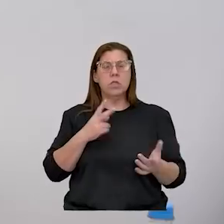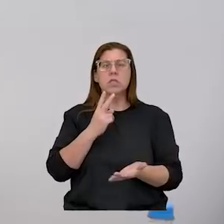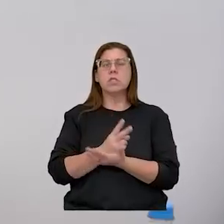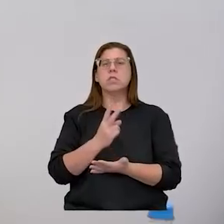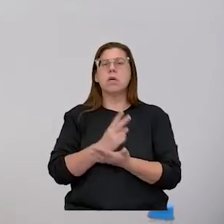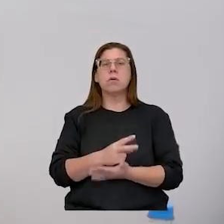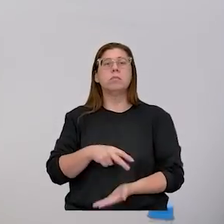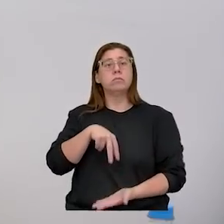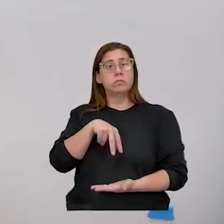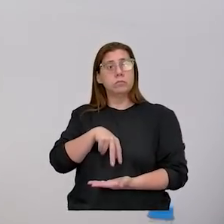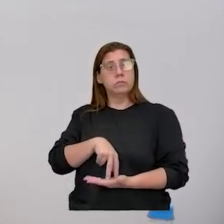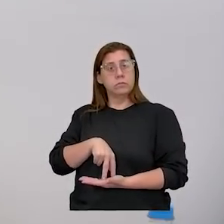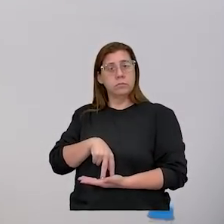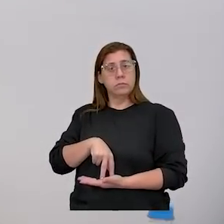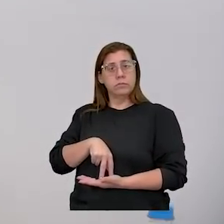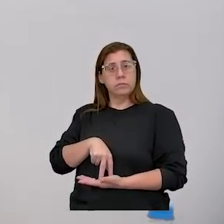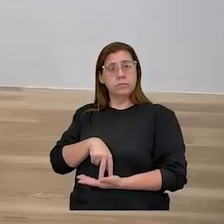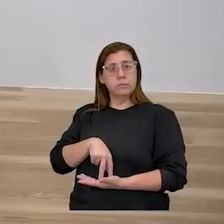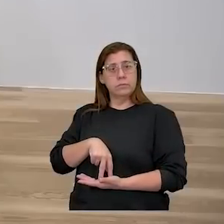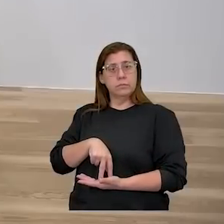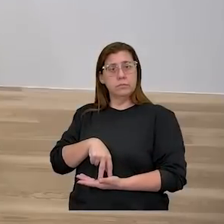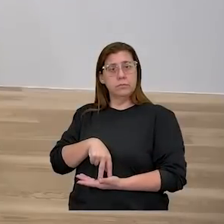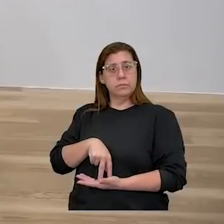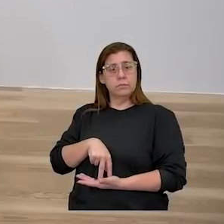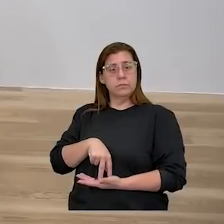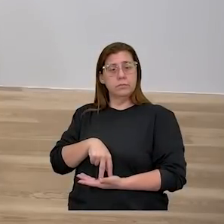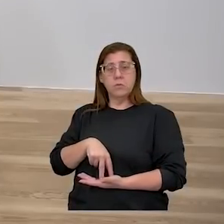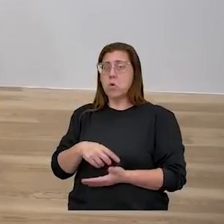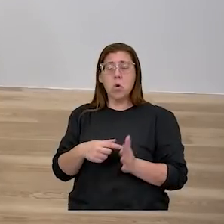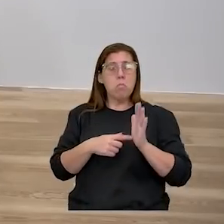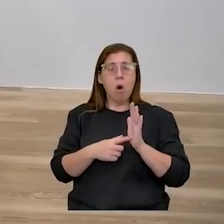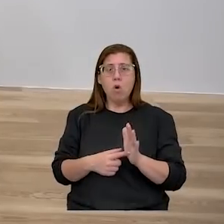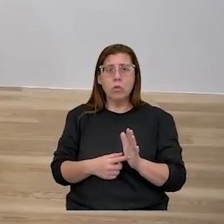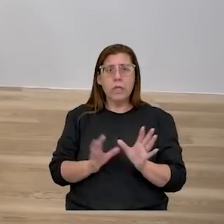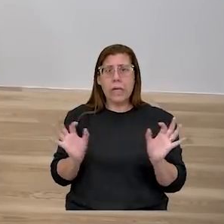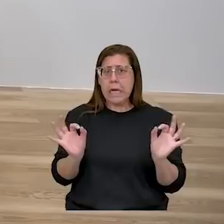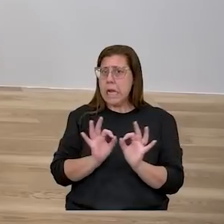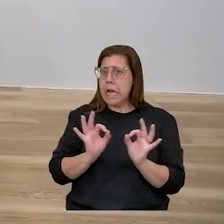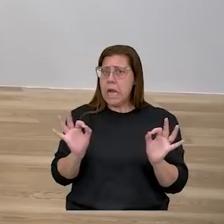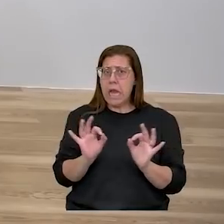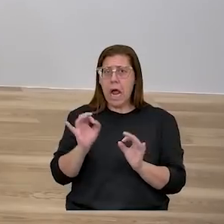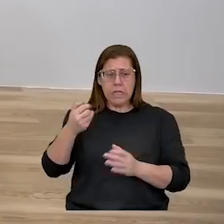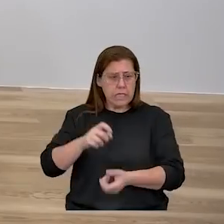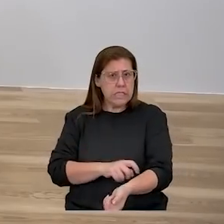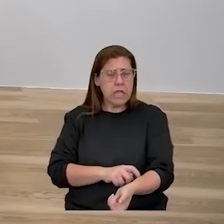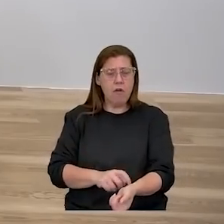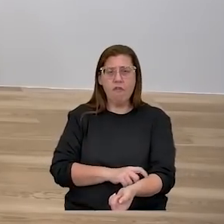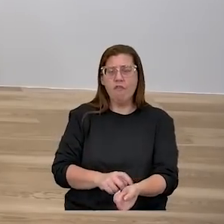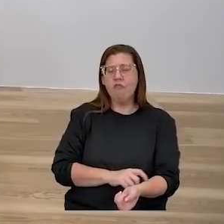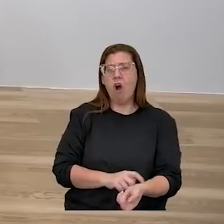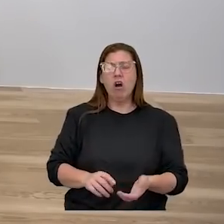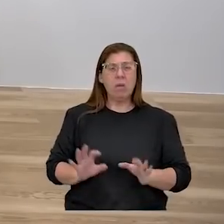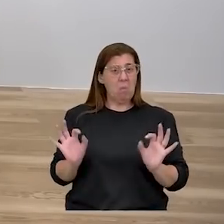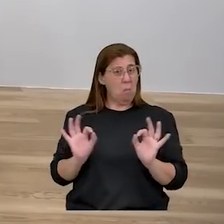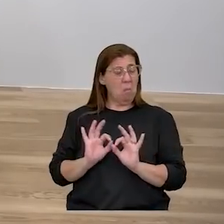Isso é possível ou não? Tá bom? E tentem aí dizer sim, por quê? Não, o porquê também,